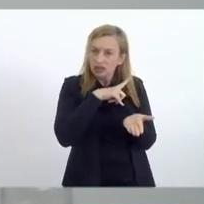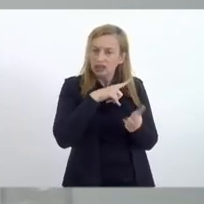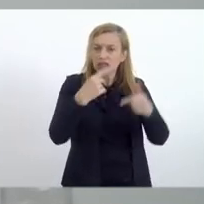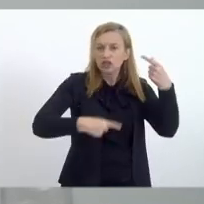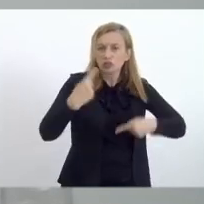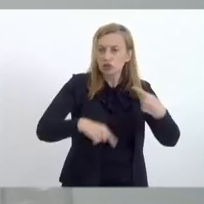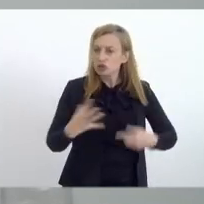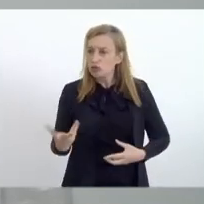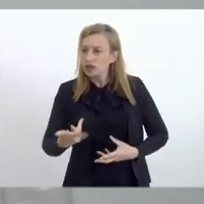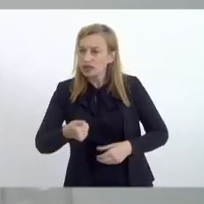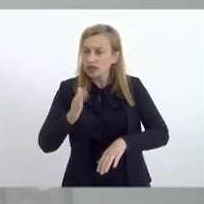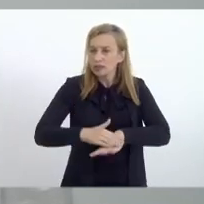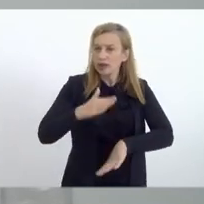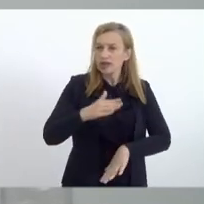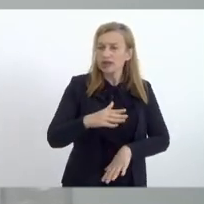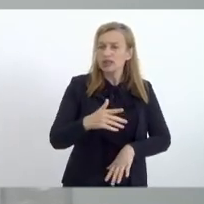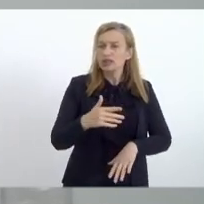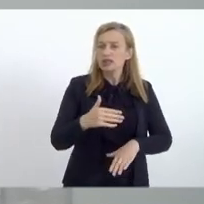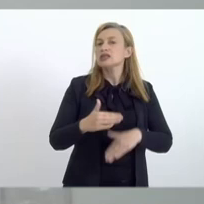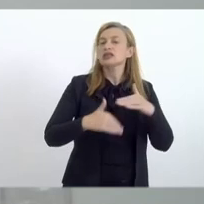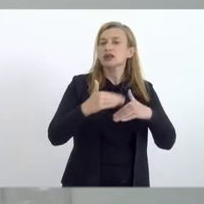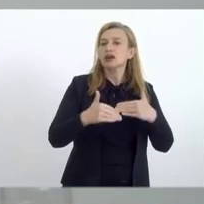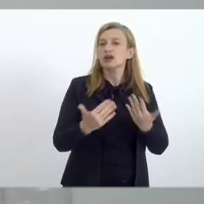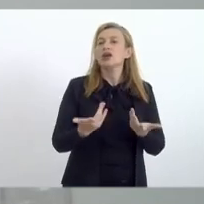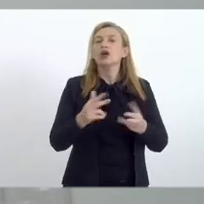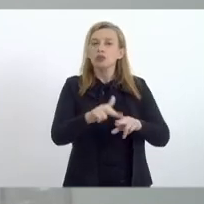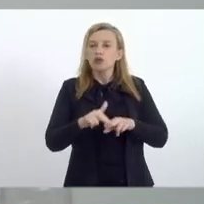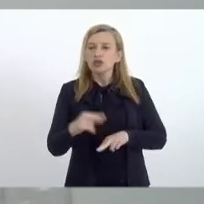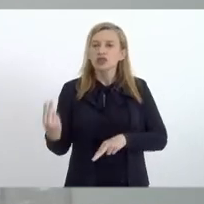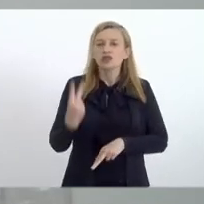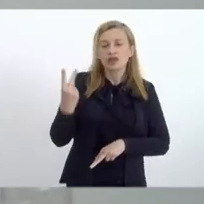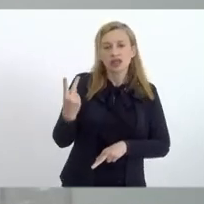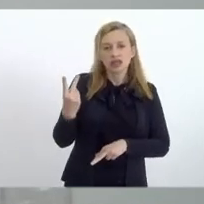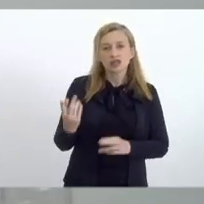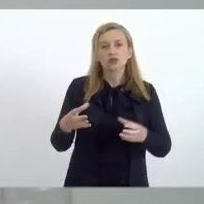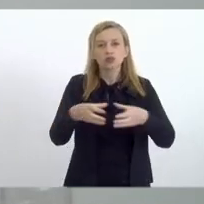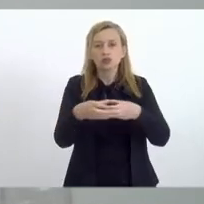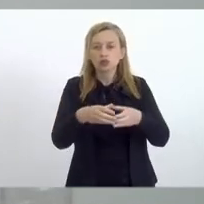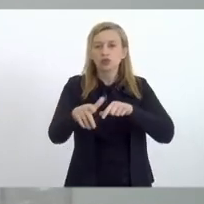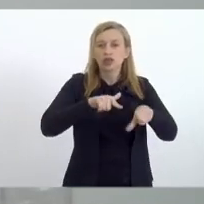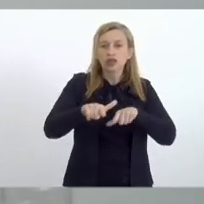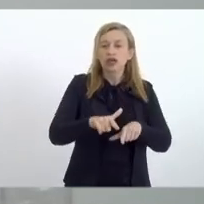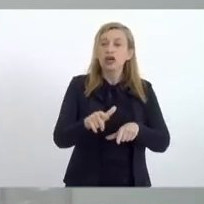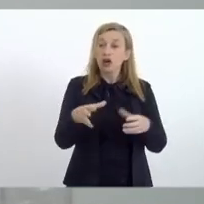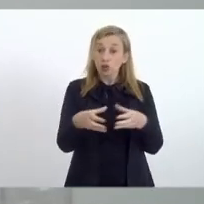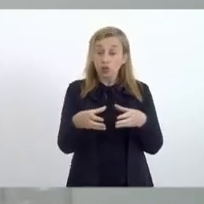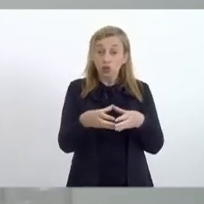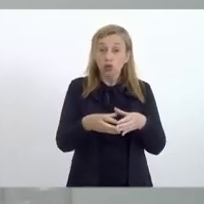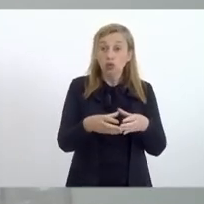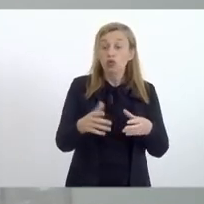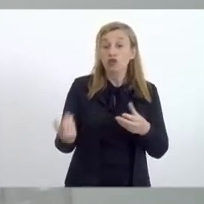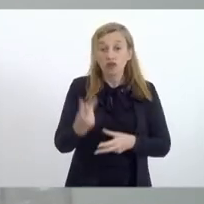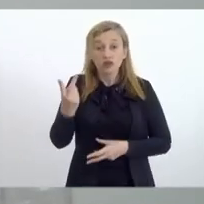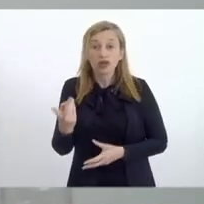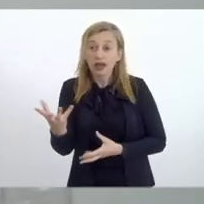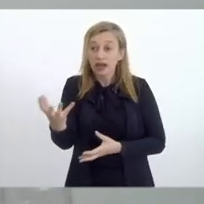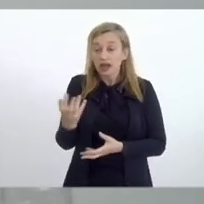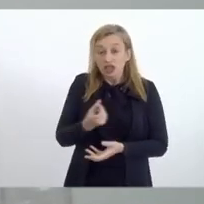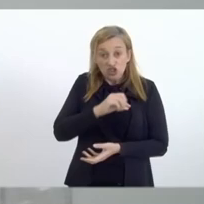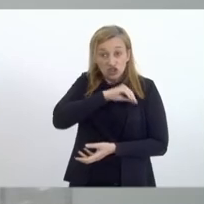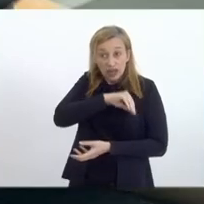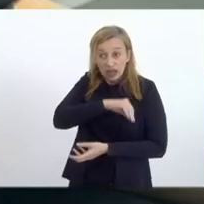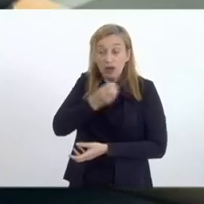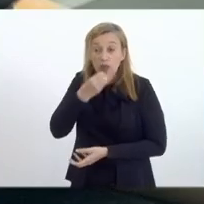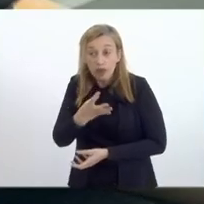melhor qualidade e muito mais entrega. Por isso, a importância da valorização da carreira, até porque uma carreira valorizada e recebendo bem, você